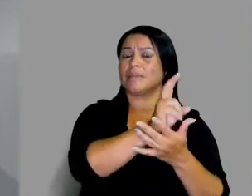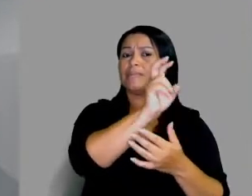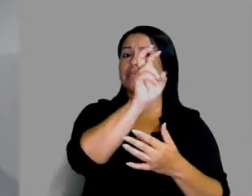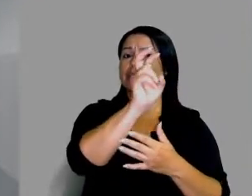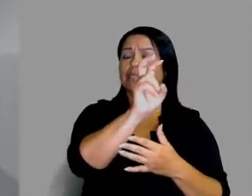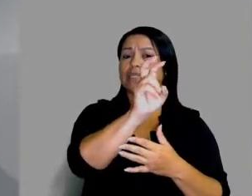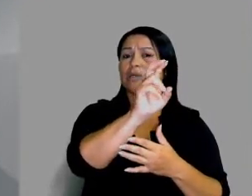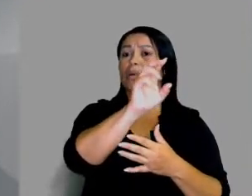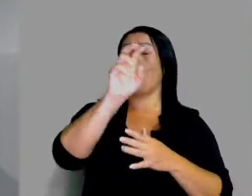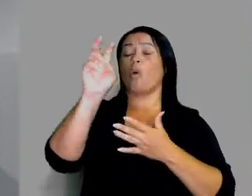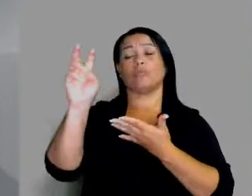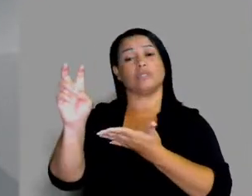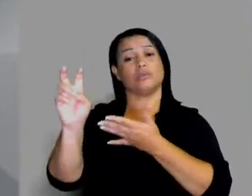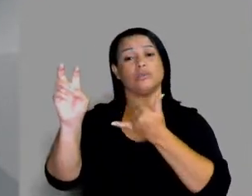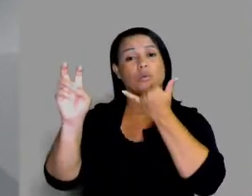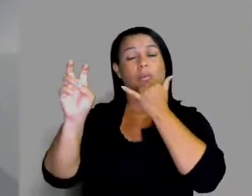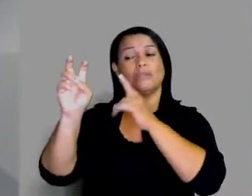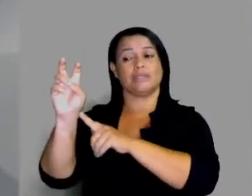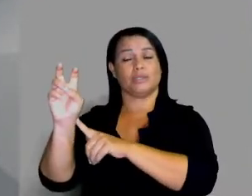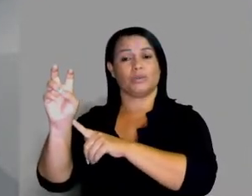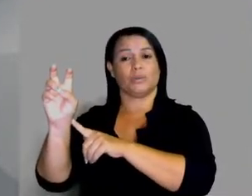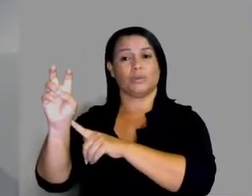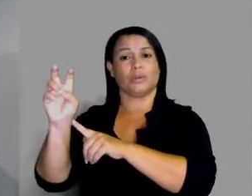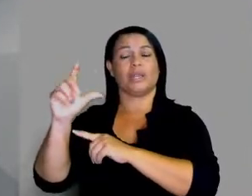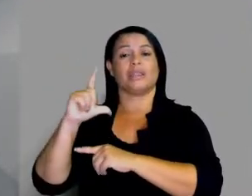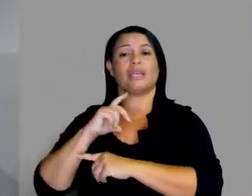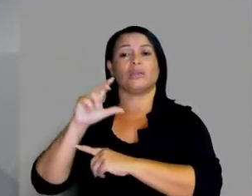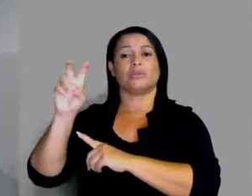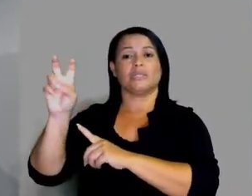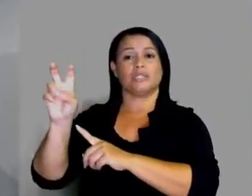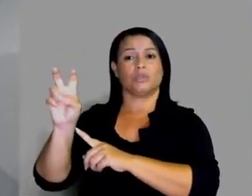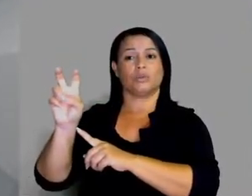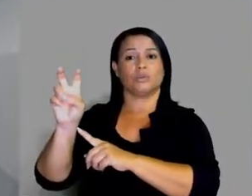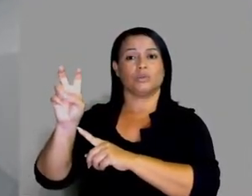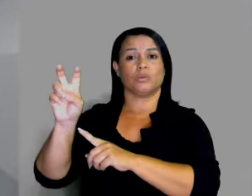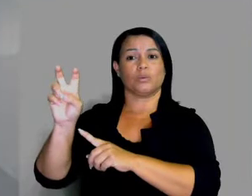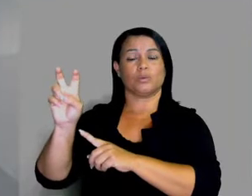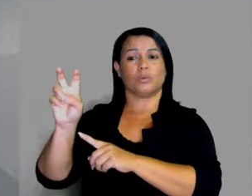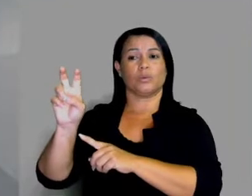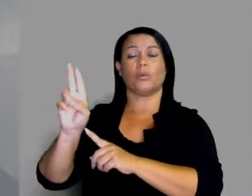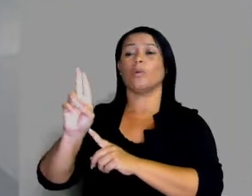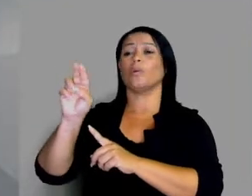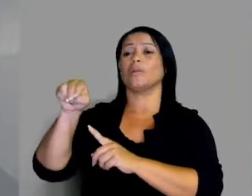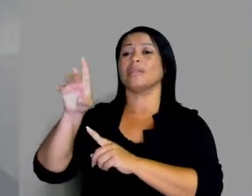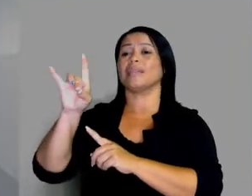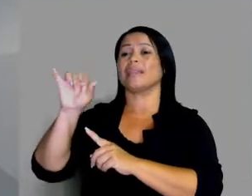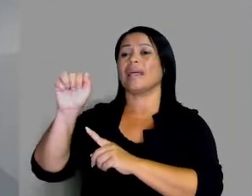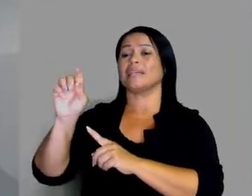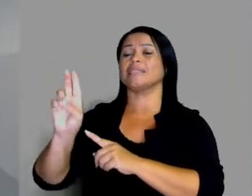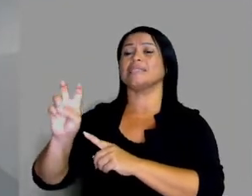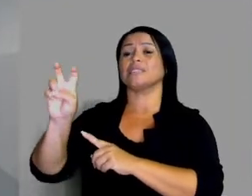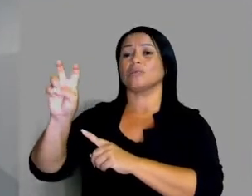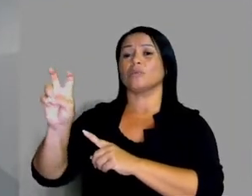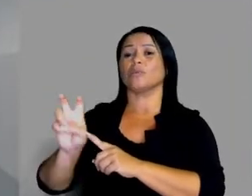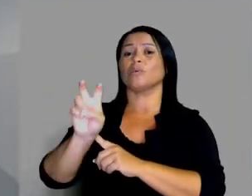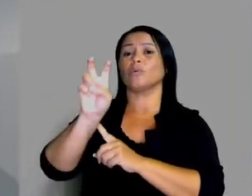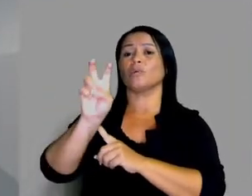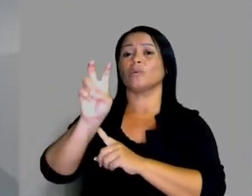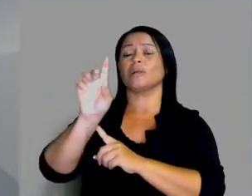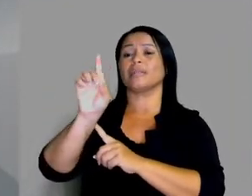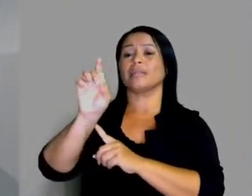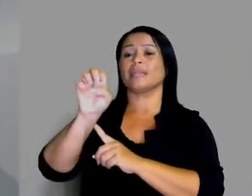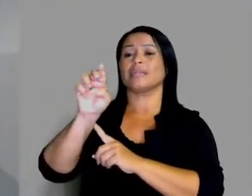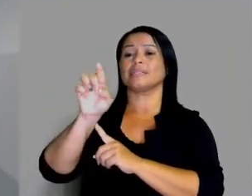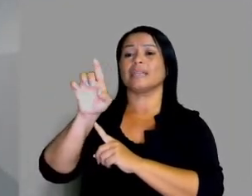da direita para a esquerda, ok? Eu tenho 5 unidades, tá?